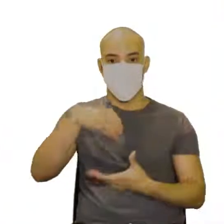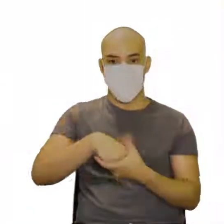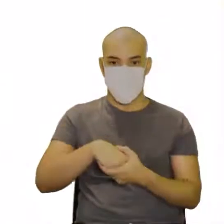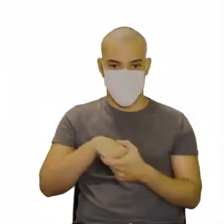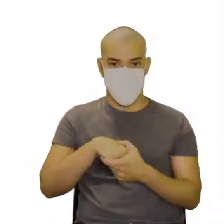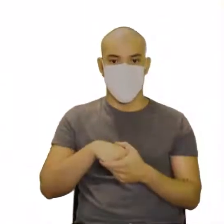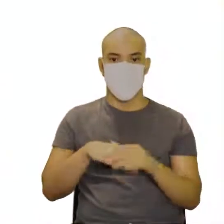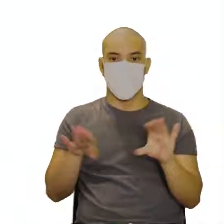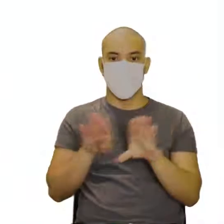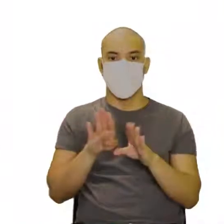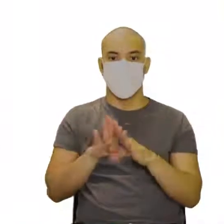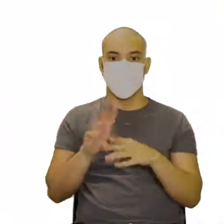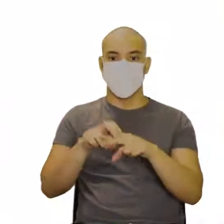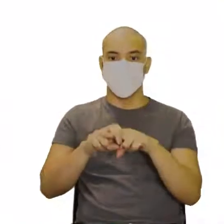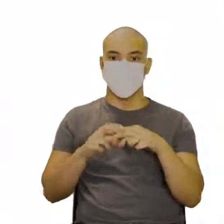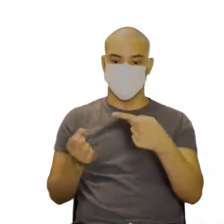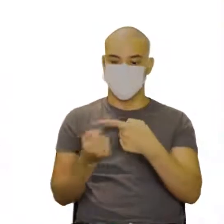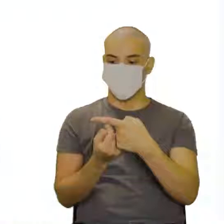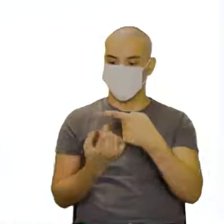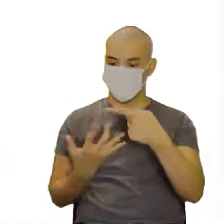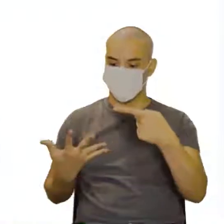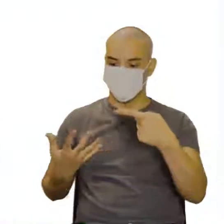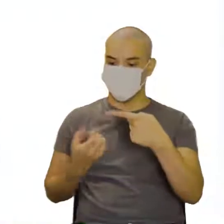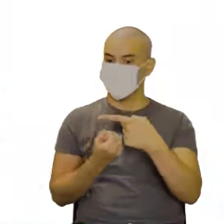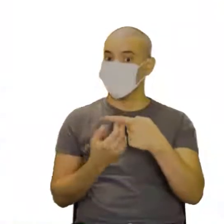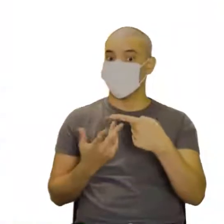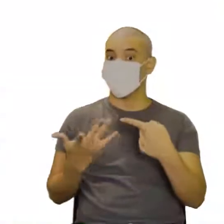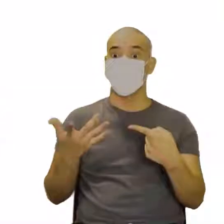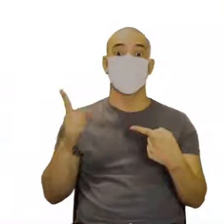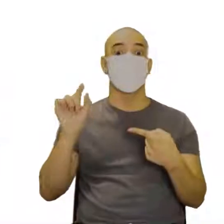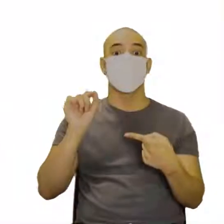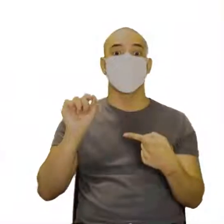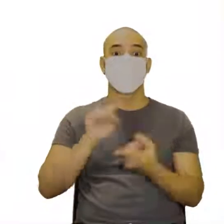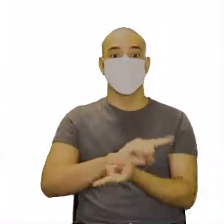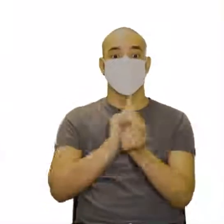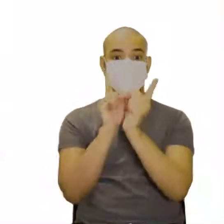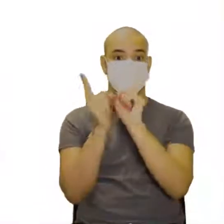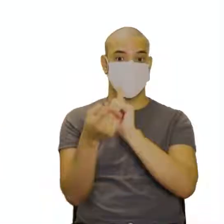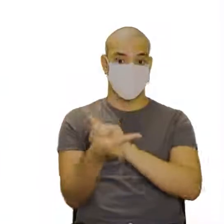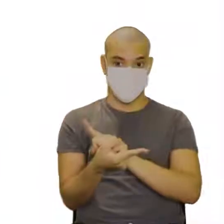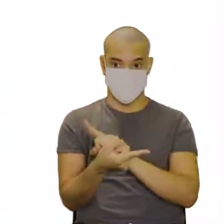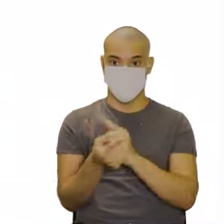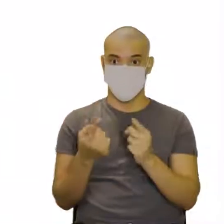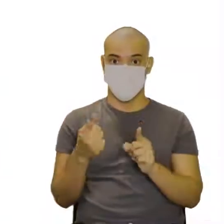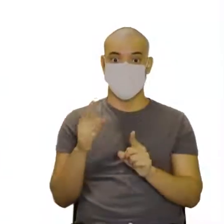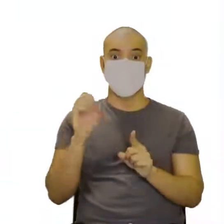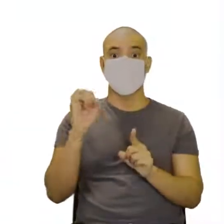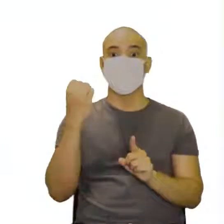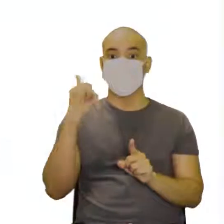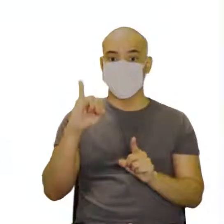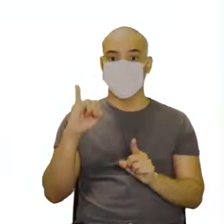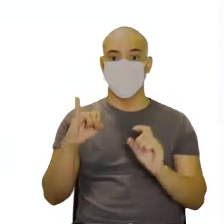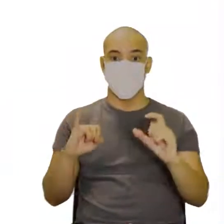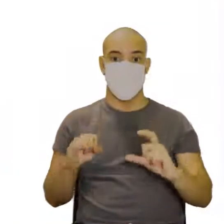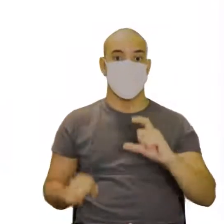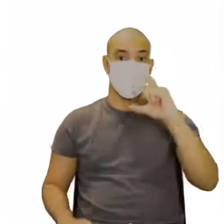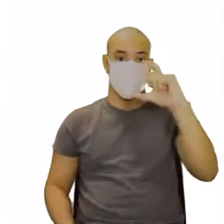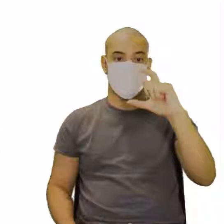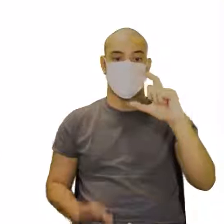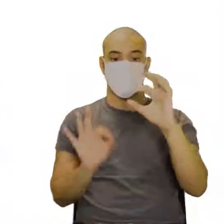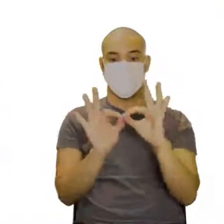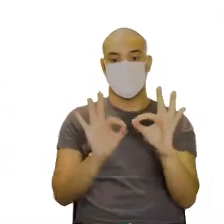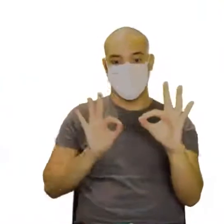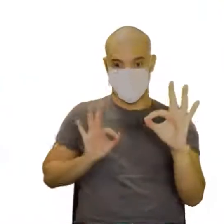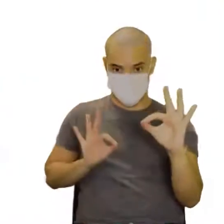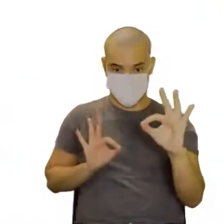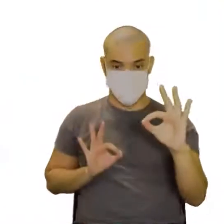denominador, então ela é inversamente proporcional. Isso significa que quanto maior a distância de